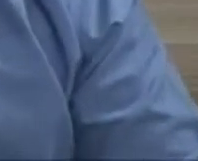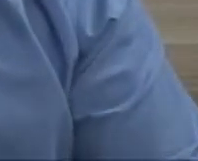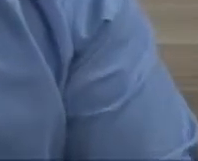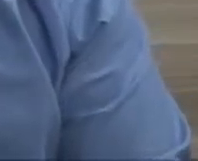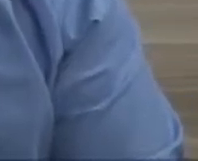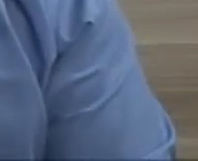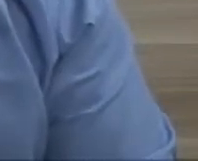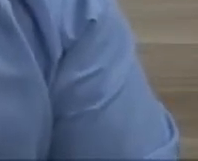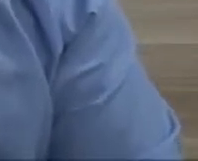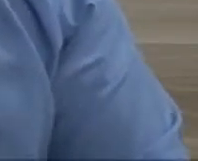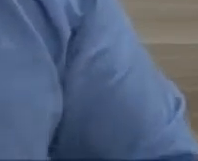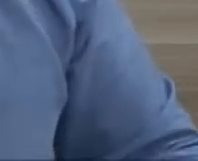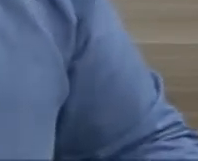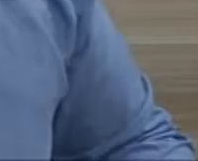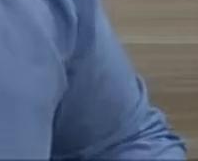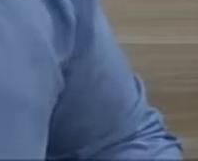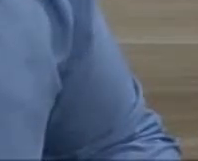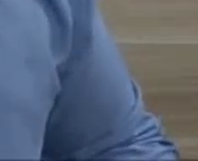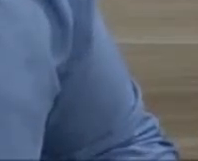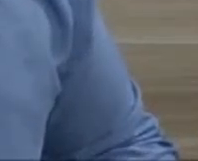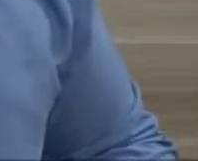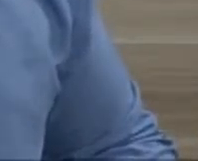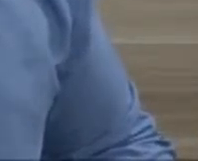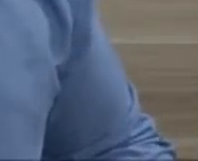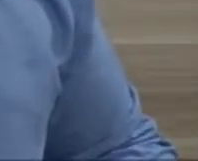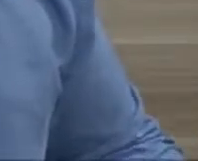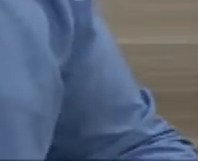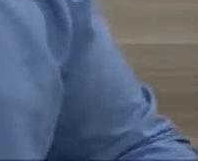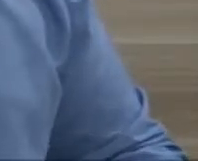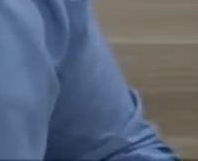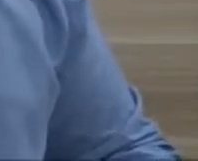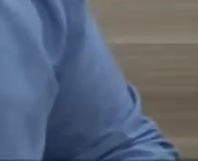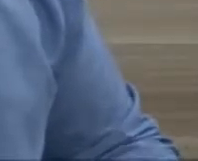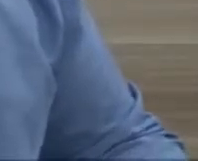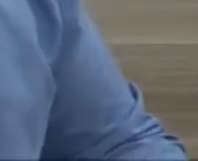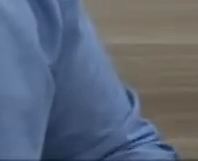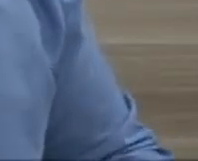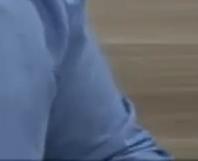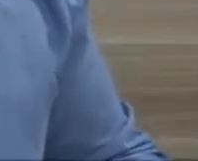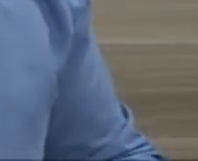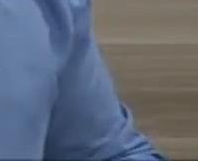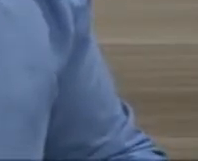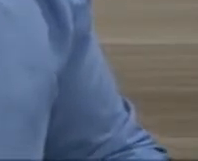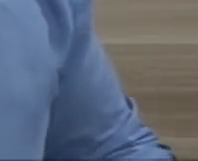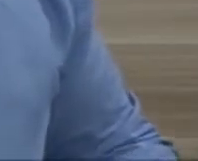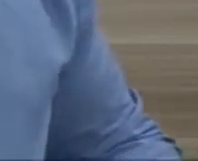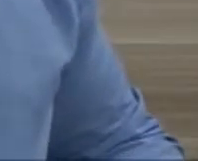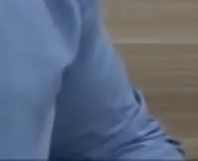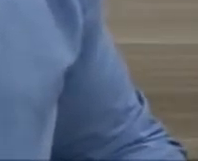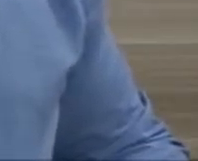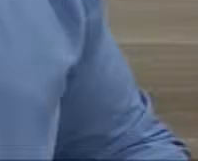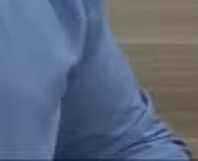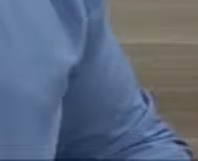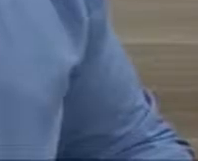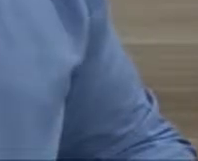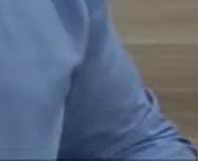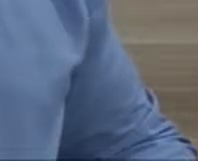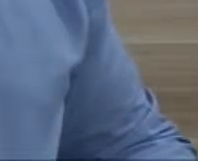alguma pena que é cabível dentro do nosso regimento, dentro da nossa lei orgânica.